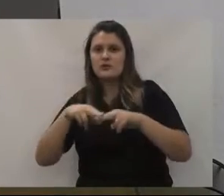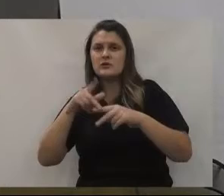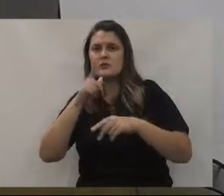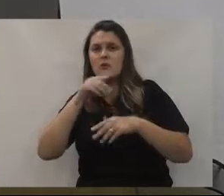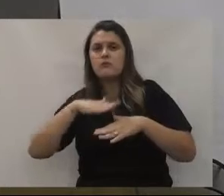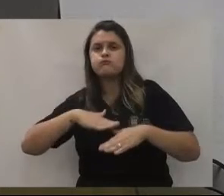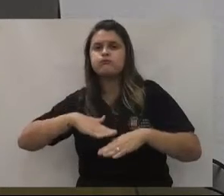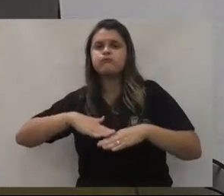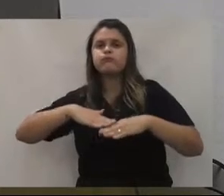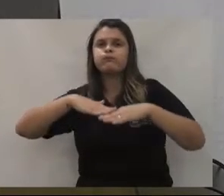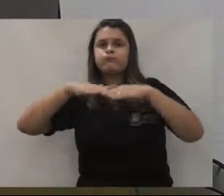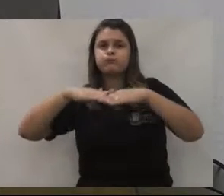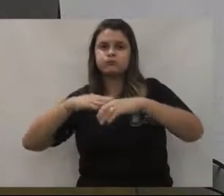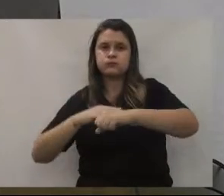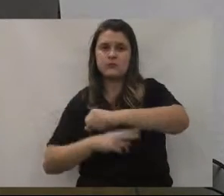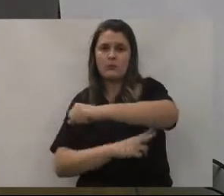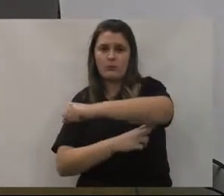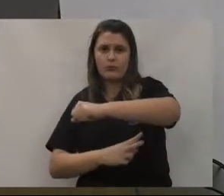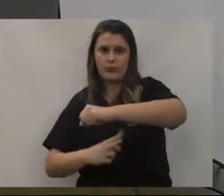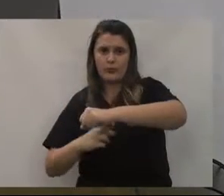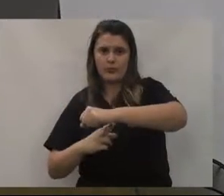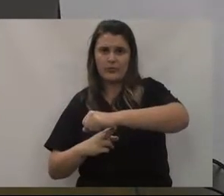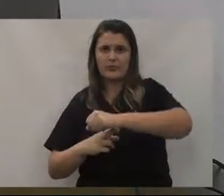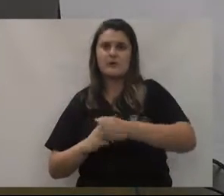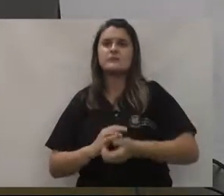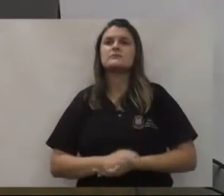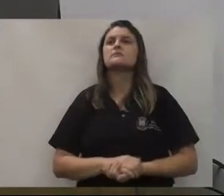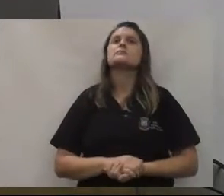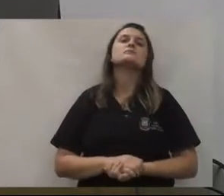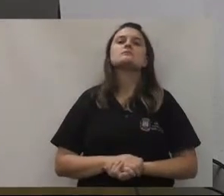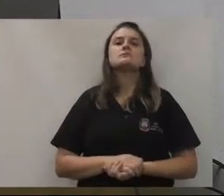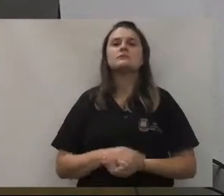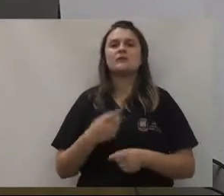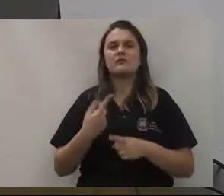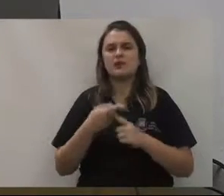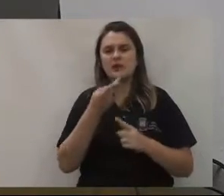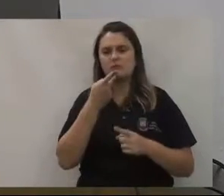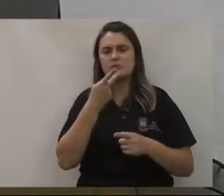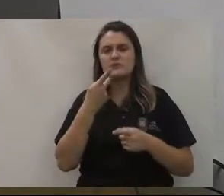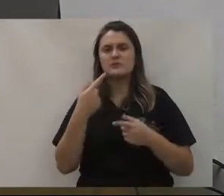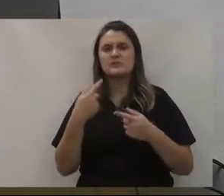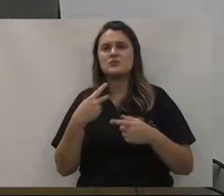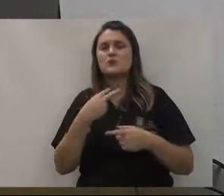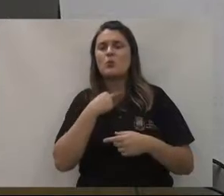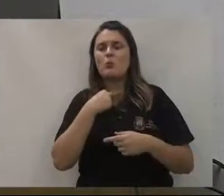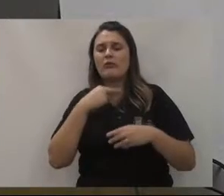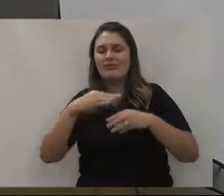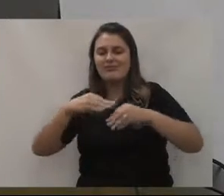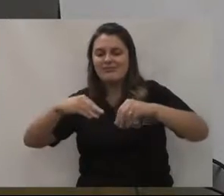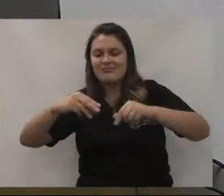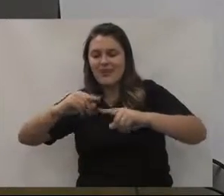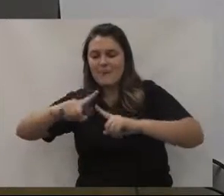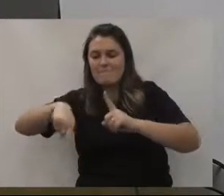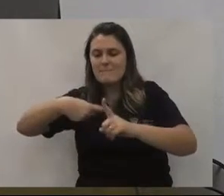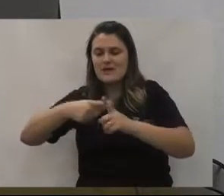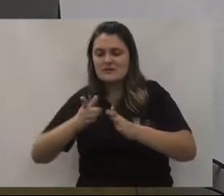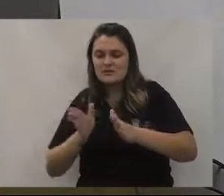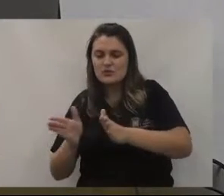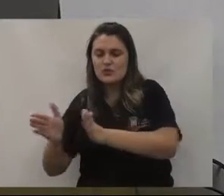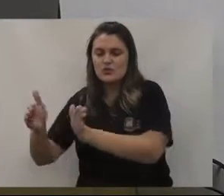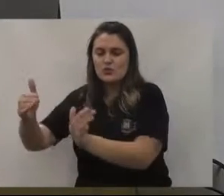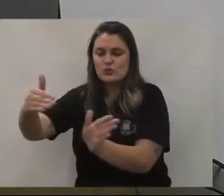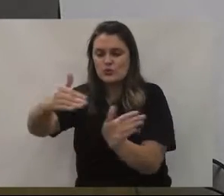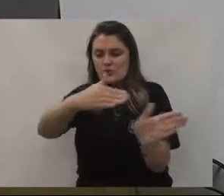vai alargando, ele está drenado de forma reta. E o rio, por isso, que não pode ser alterado em suas curvas, por hipótese